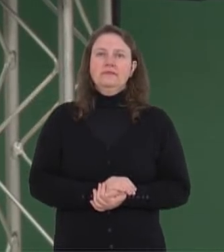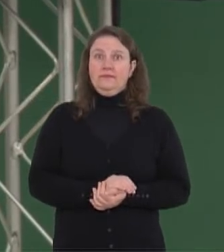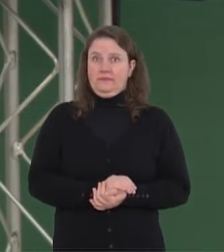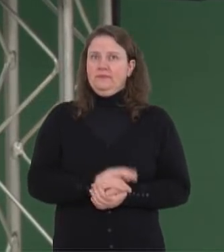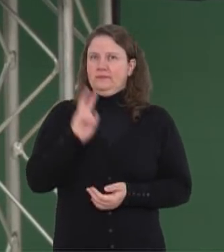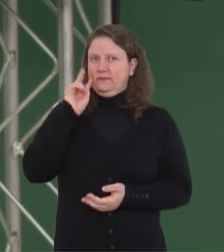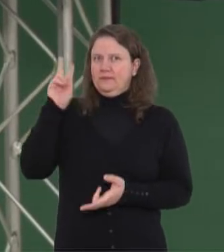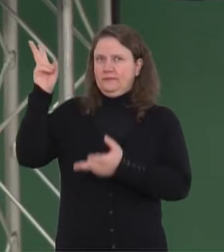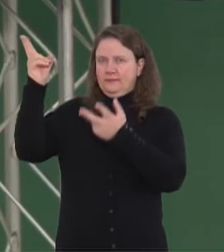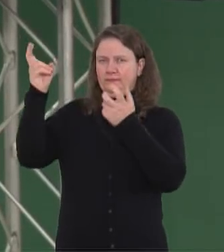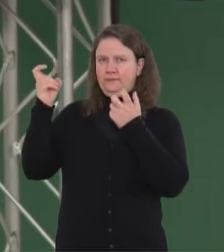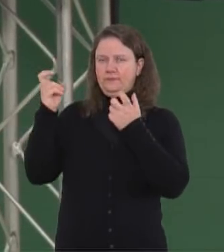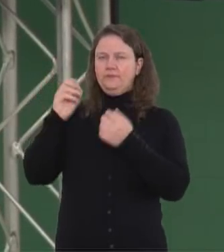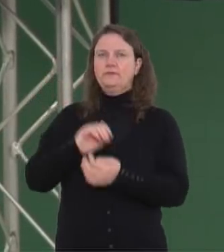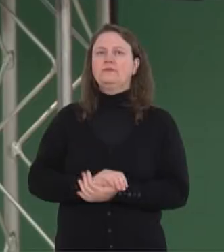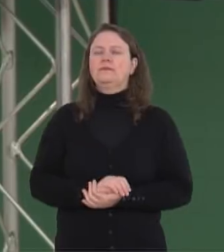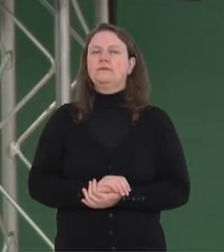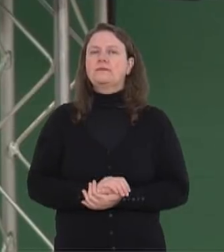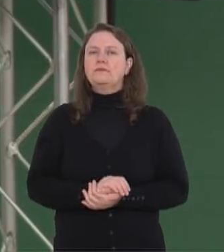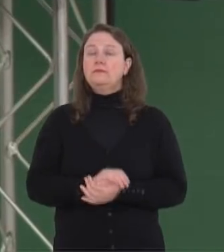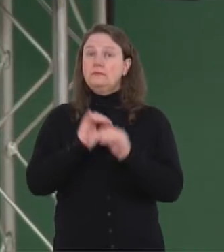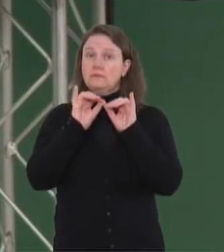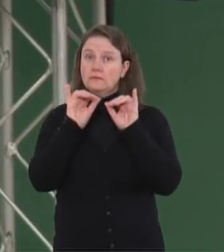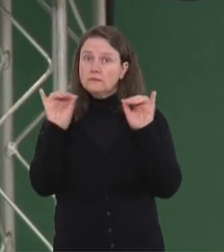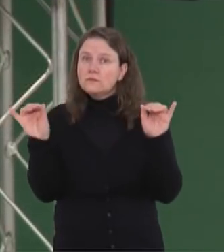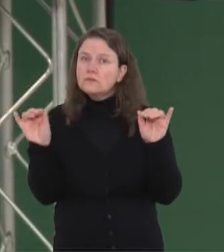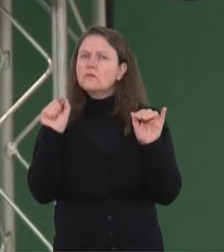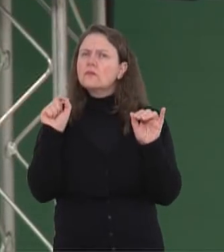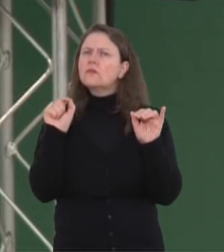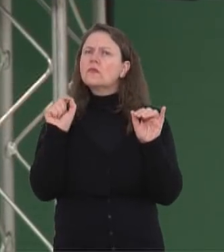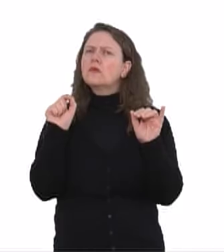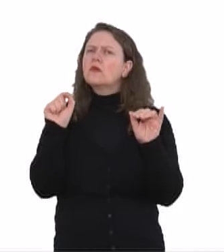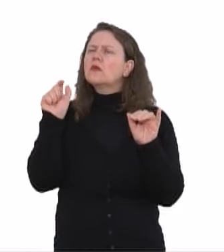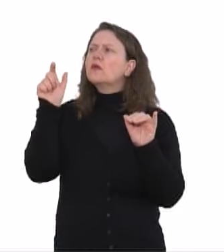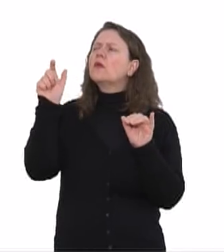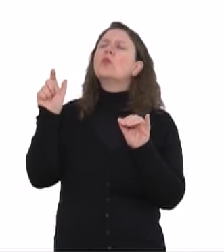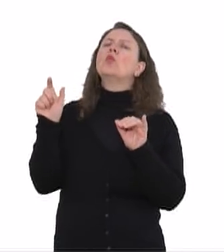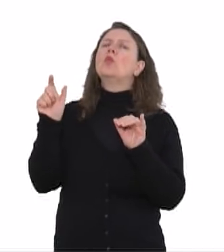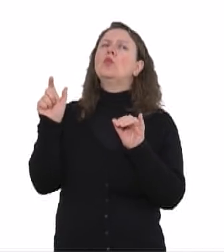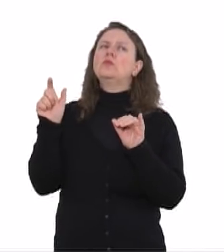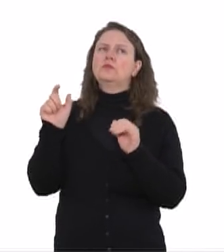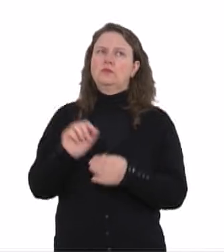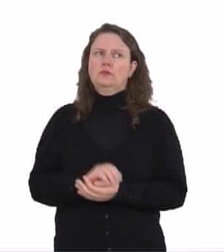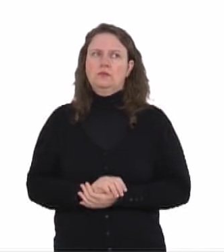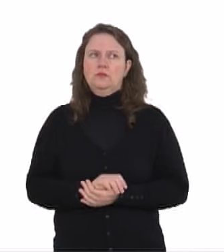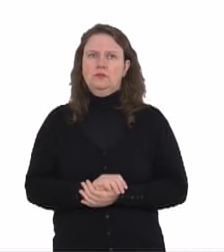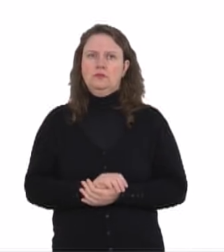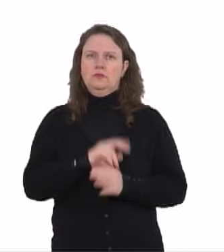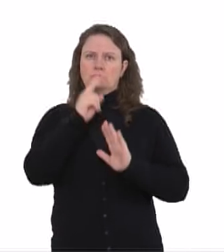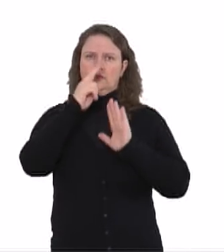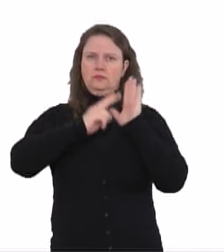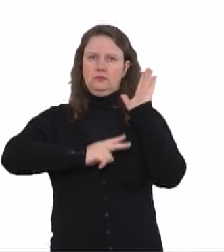Olha só, vou dizer para vocês quem é ele. He is a